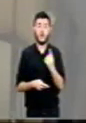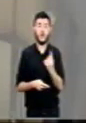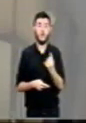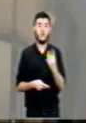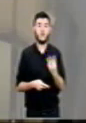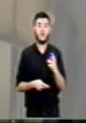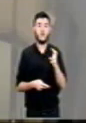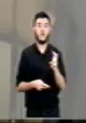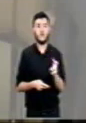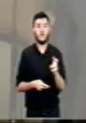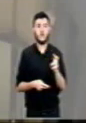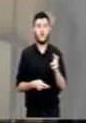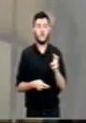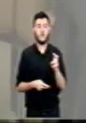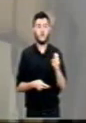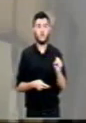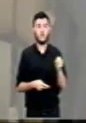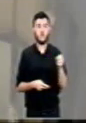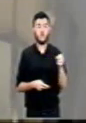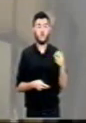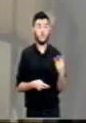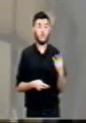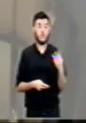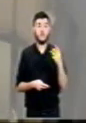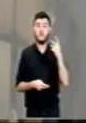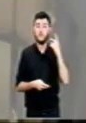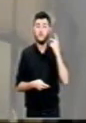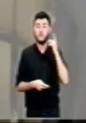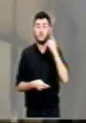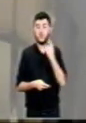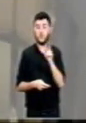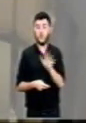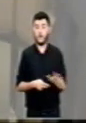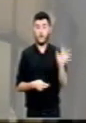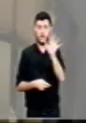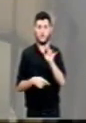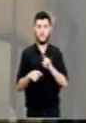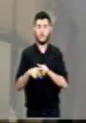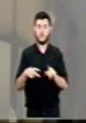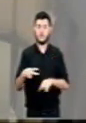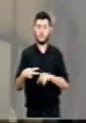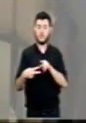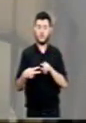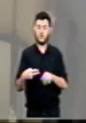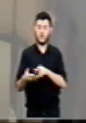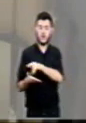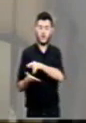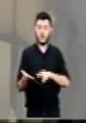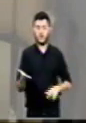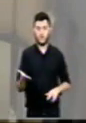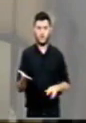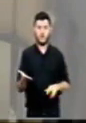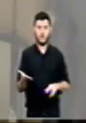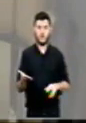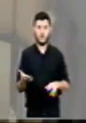Goiás. O que que se dizia nesta, dos dois da relatoria do ministro-presidente Dias